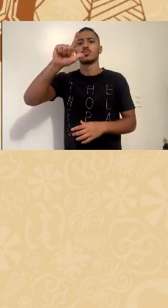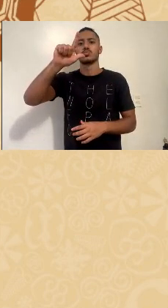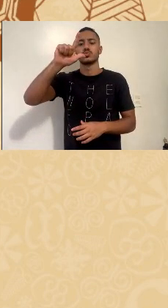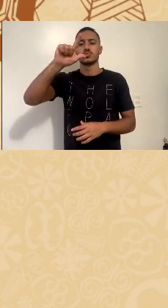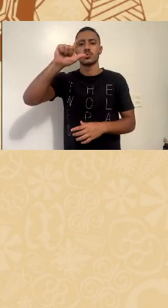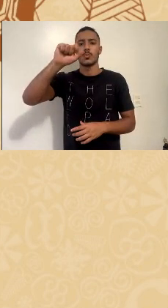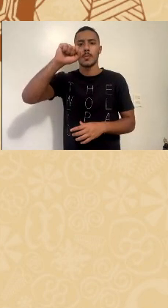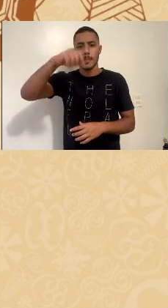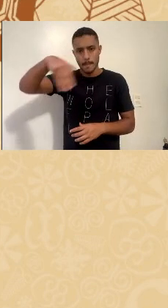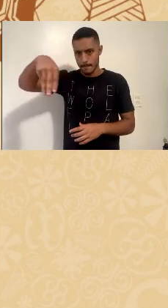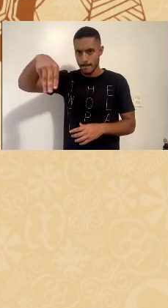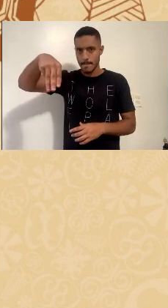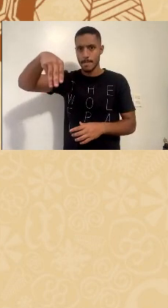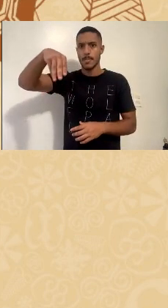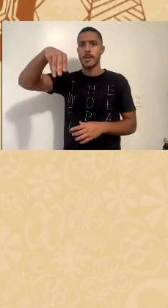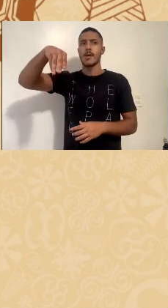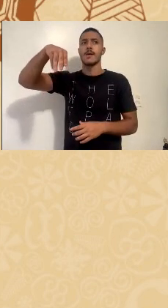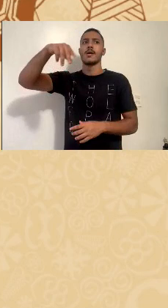falas de hoje,